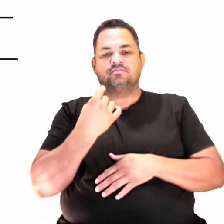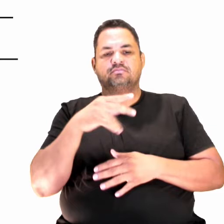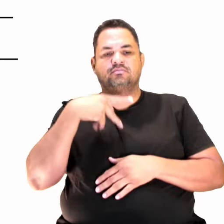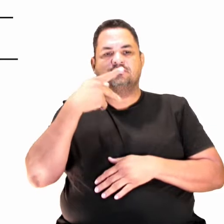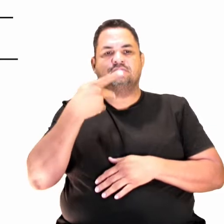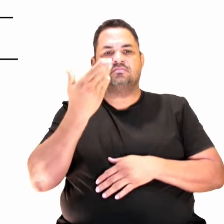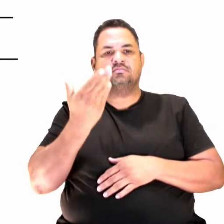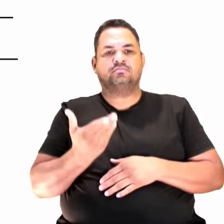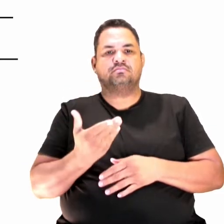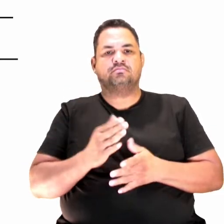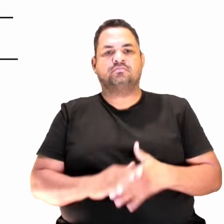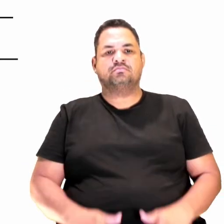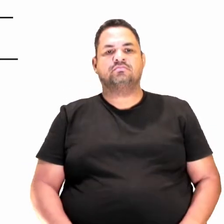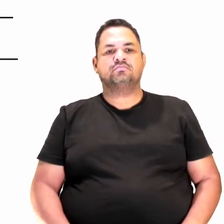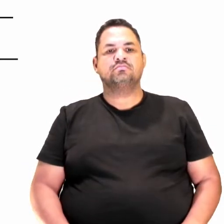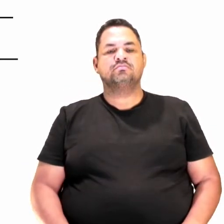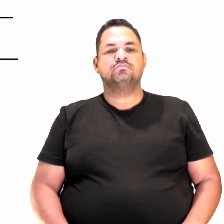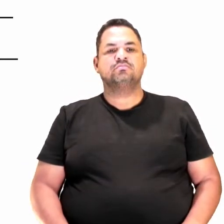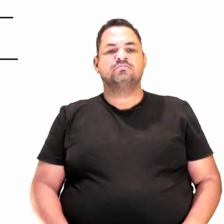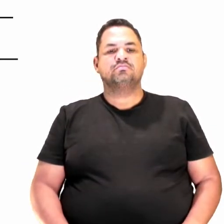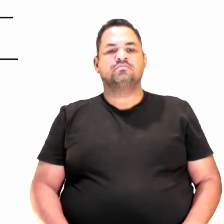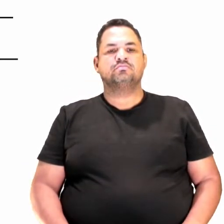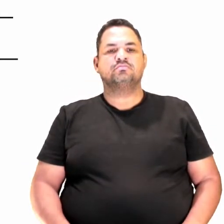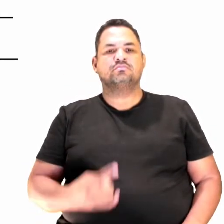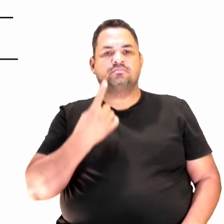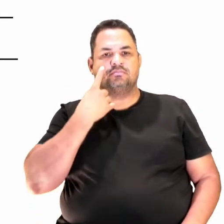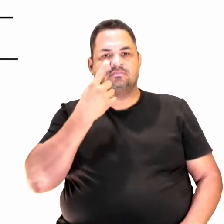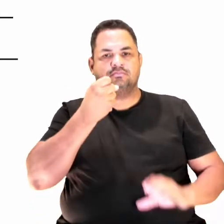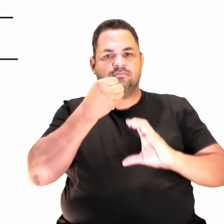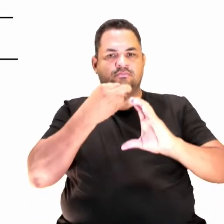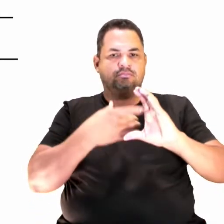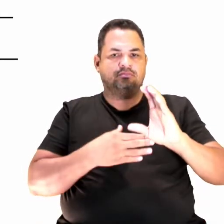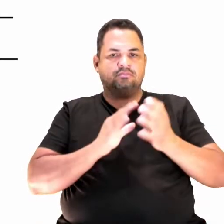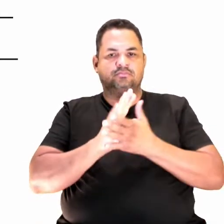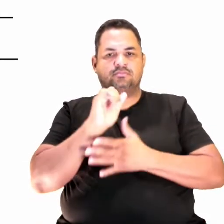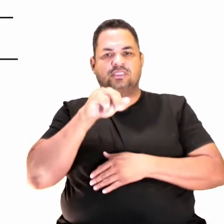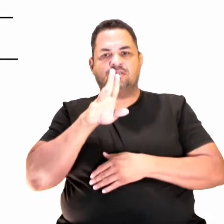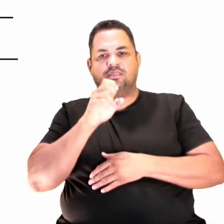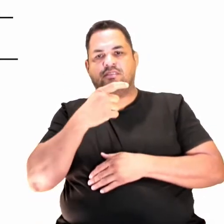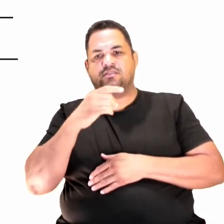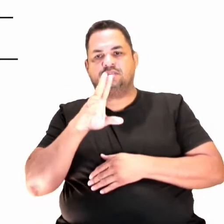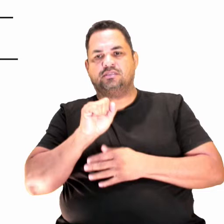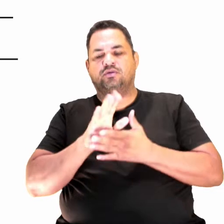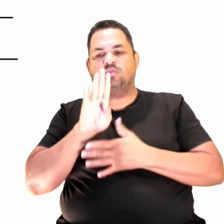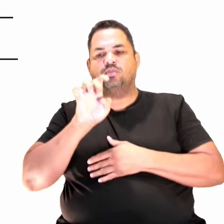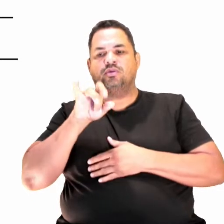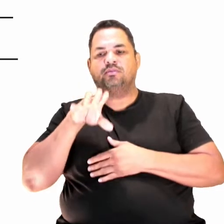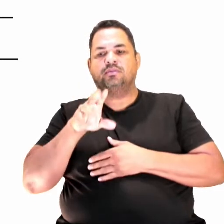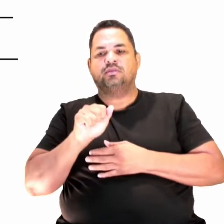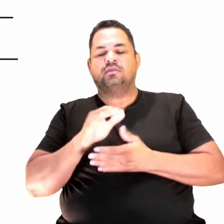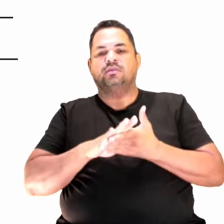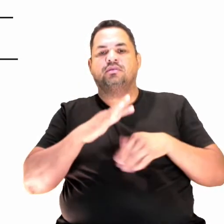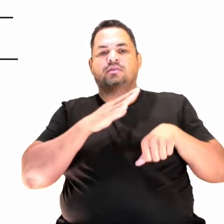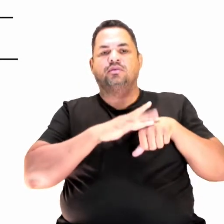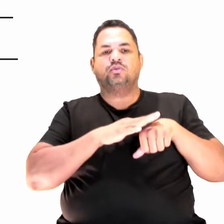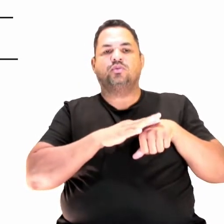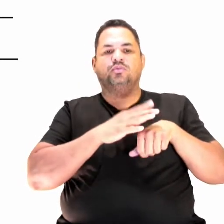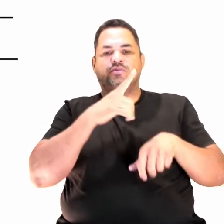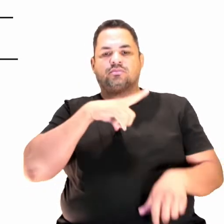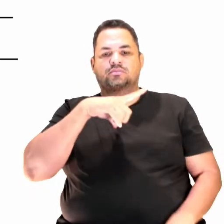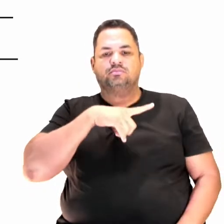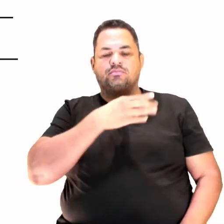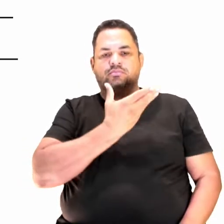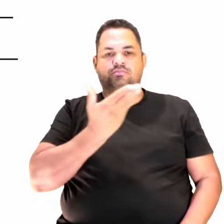ver, sobre essas eating disorders. Identifica as características da anorexia ou bulimia. Então, assim, são algumas características que temos